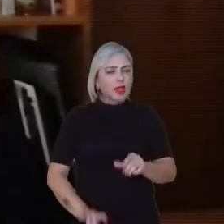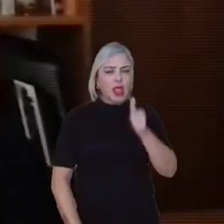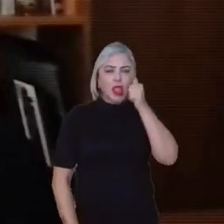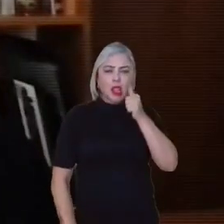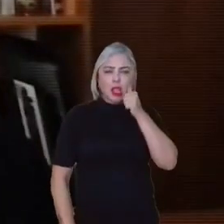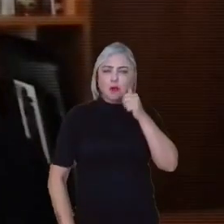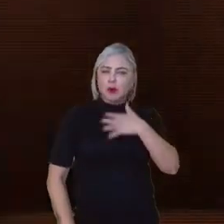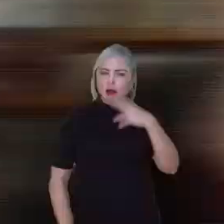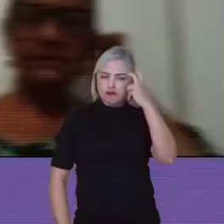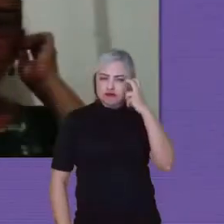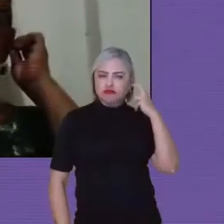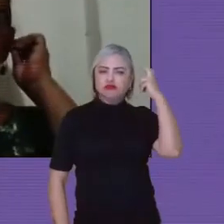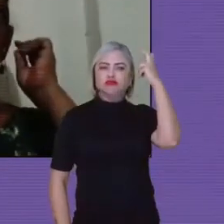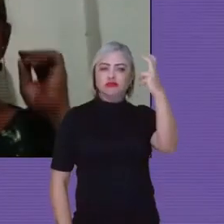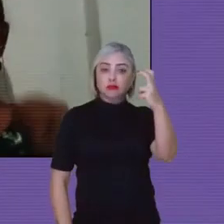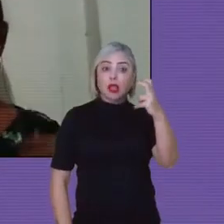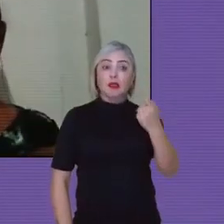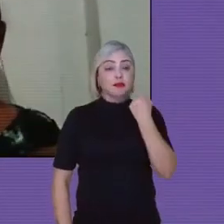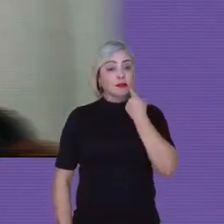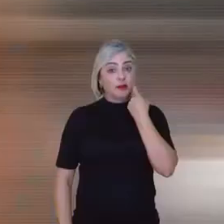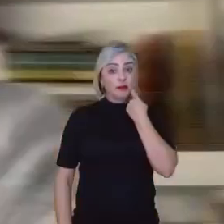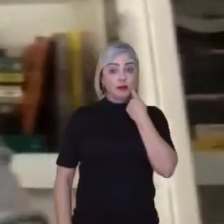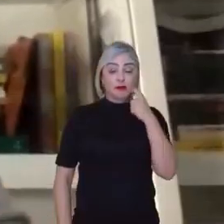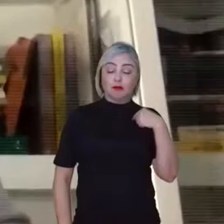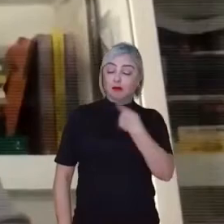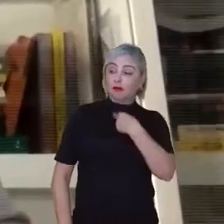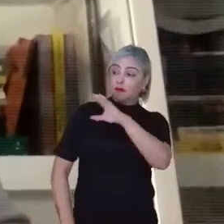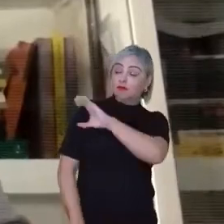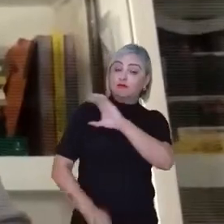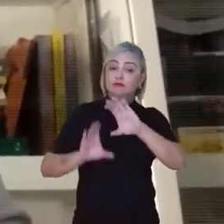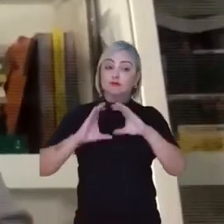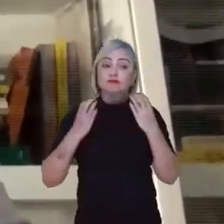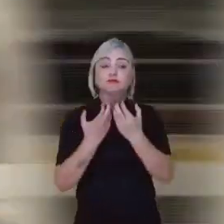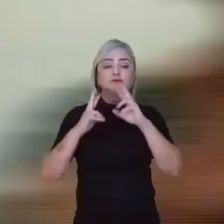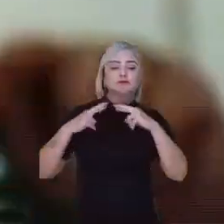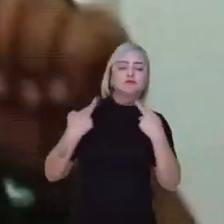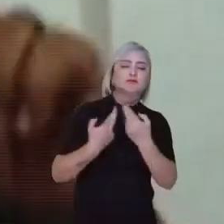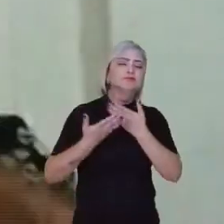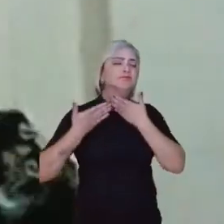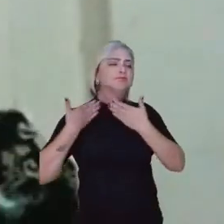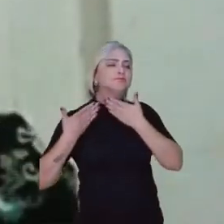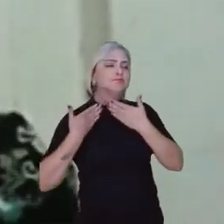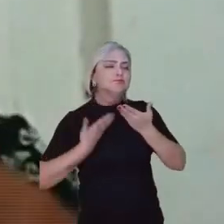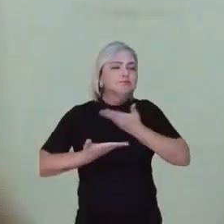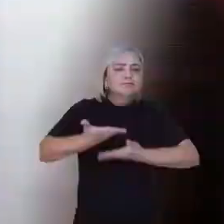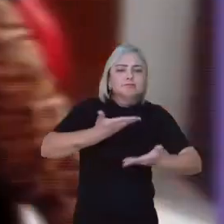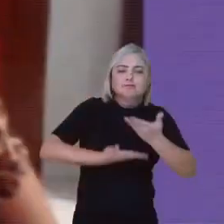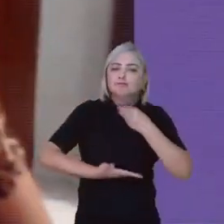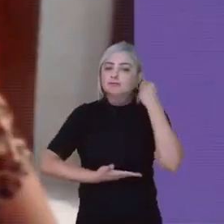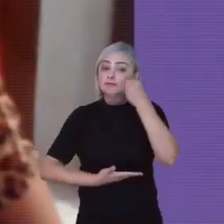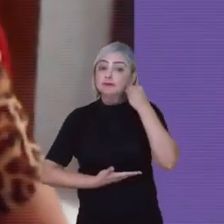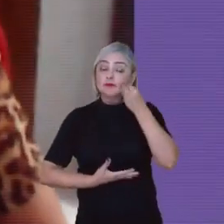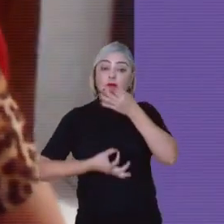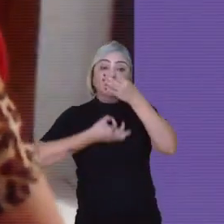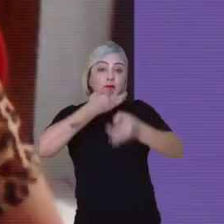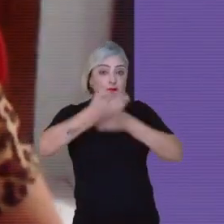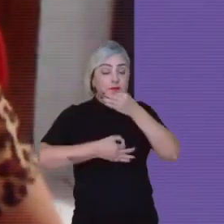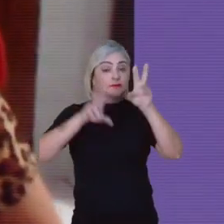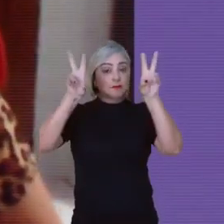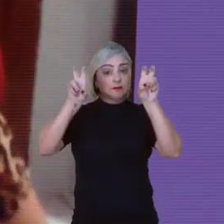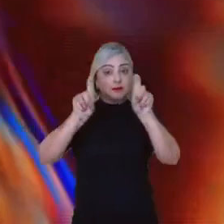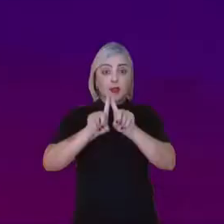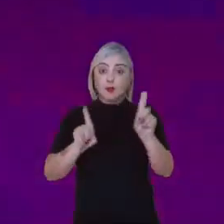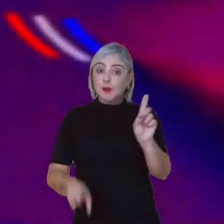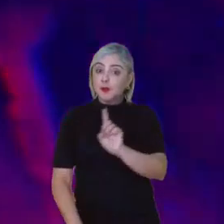mulheres de notório saber. Às sextas-feiras, nossas colaboradoras se reúnem em uma roda de conversa para trocar experiências e visões sobre o assunto.